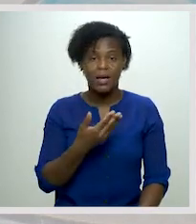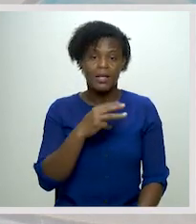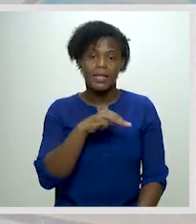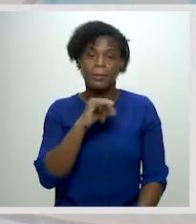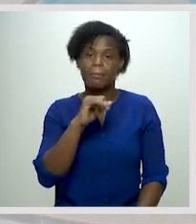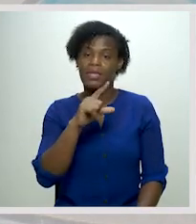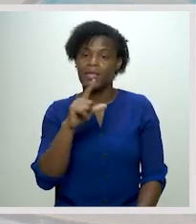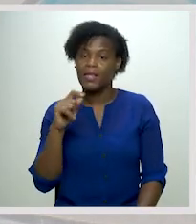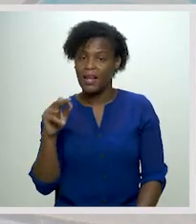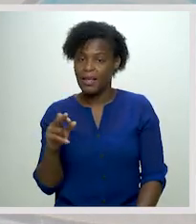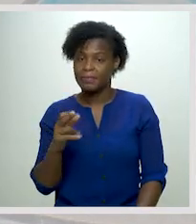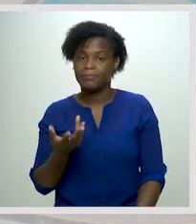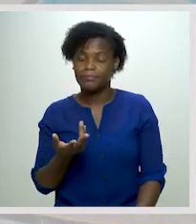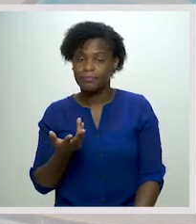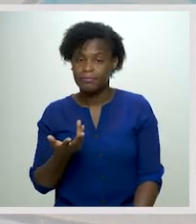experiência de Miller.